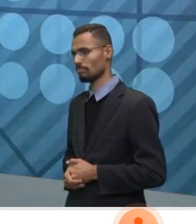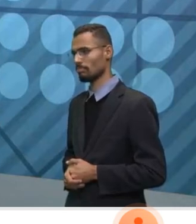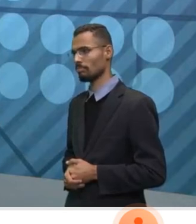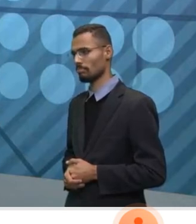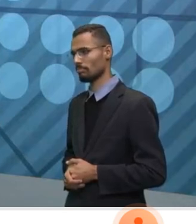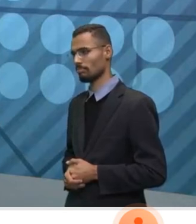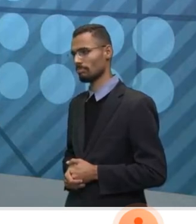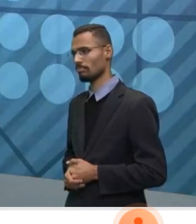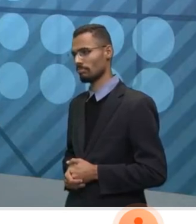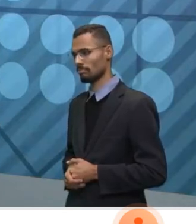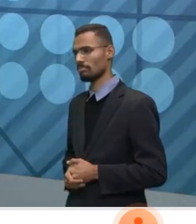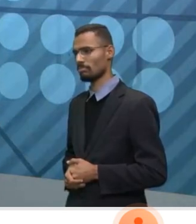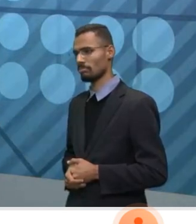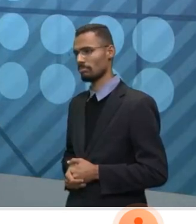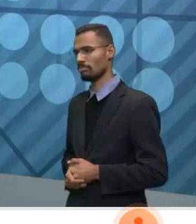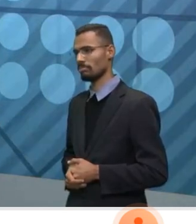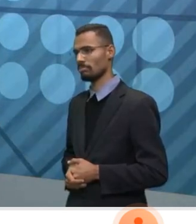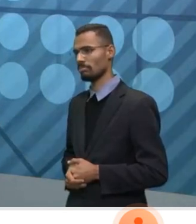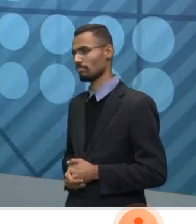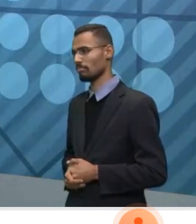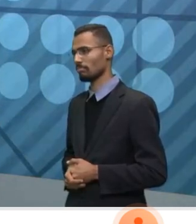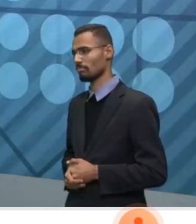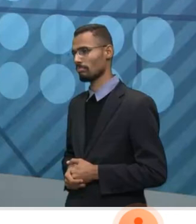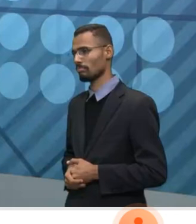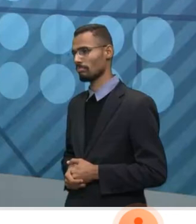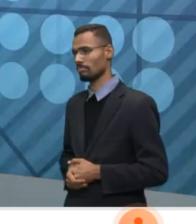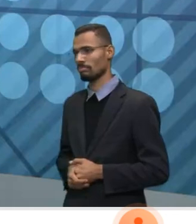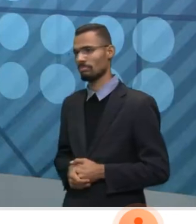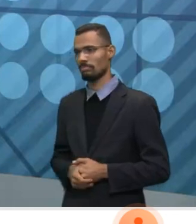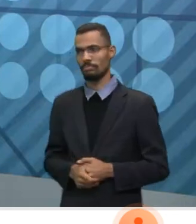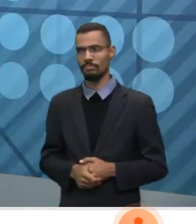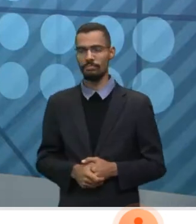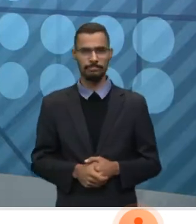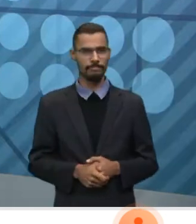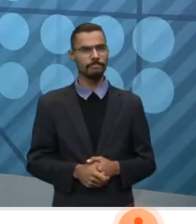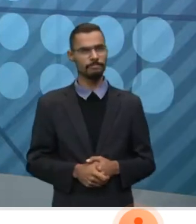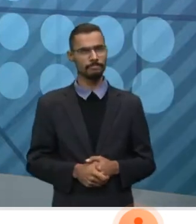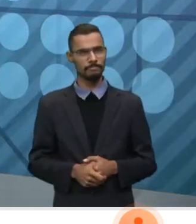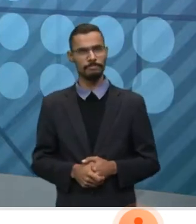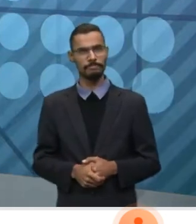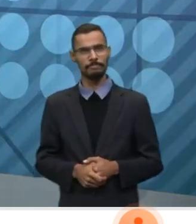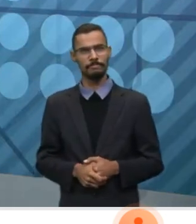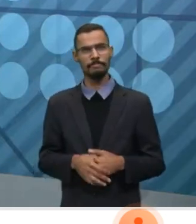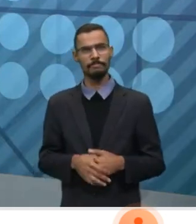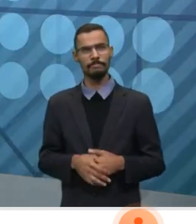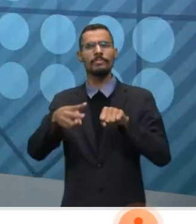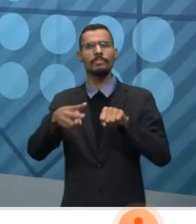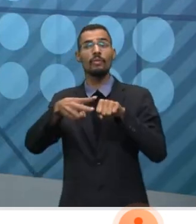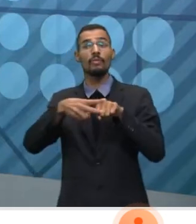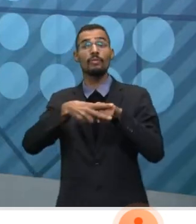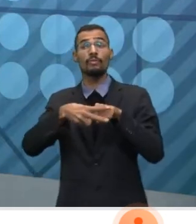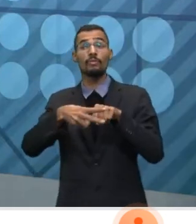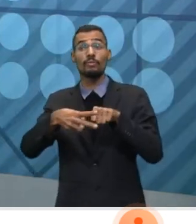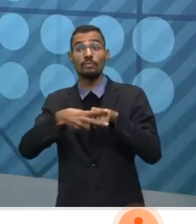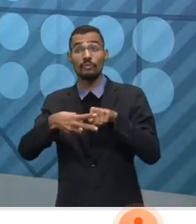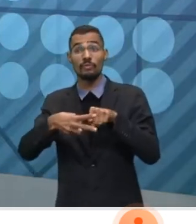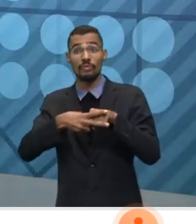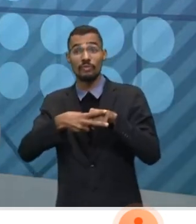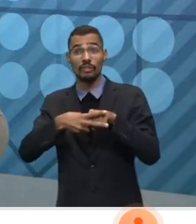Admitiu. Aí faz uma junção, na verdade, dos dois verbos. Então, observou? O verbo, quando ele